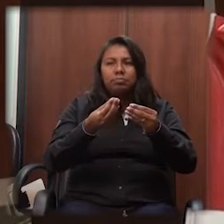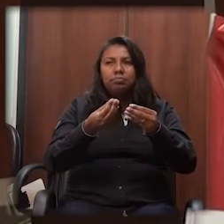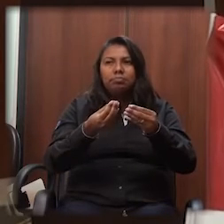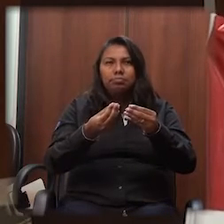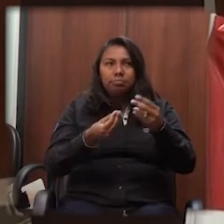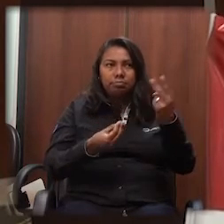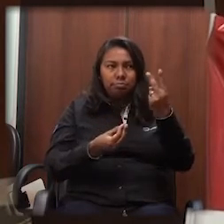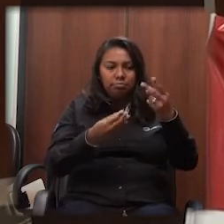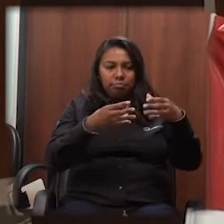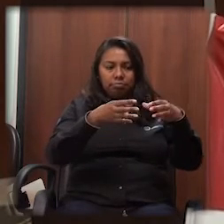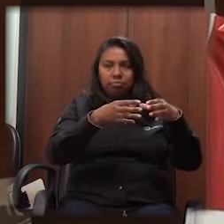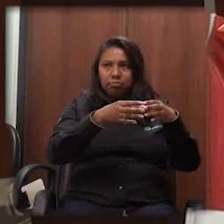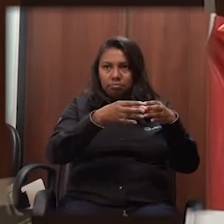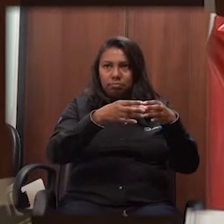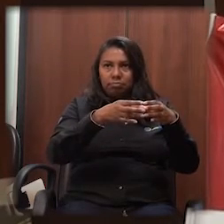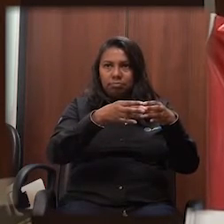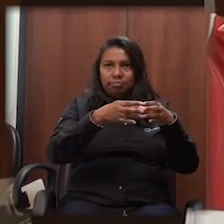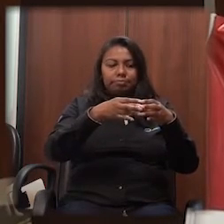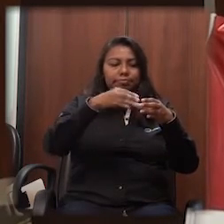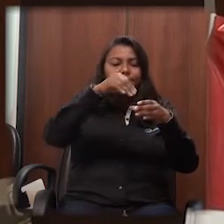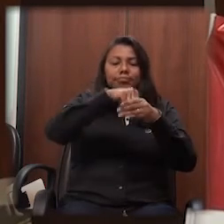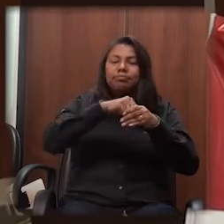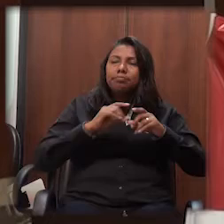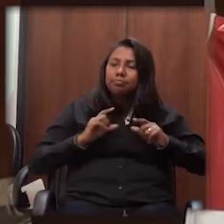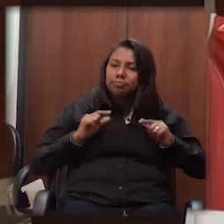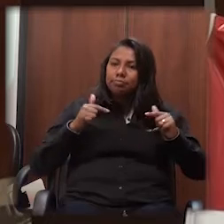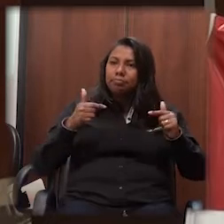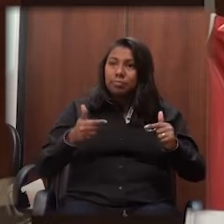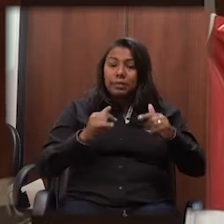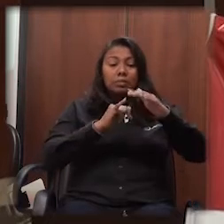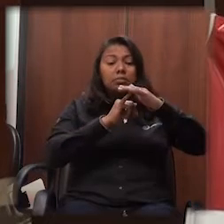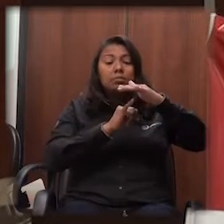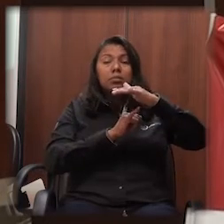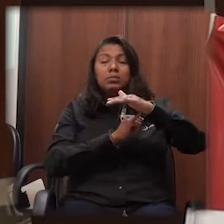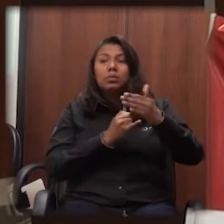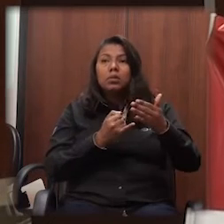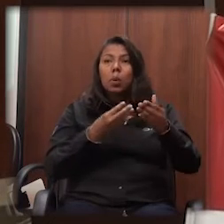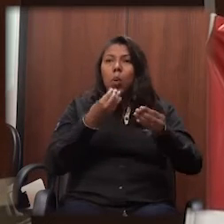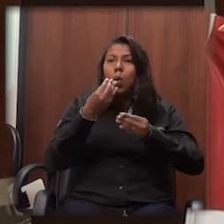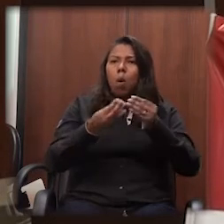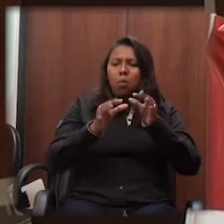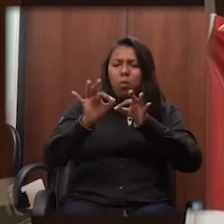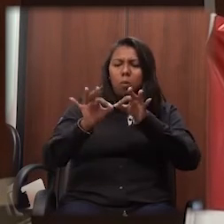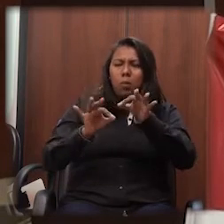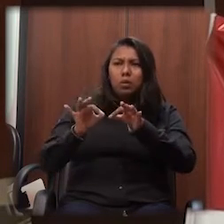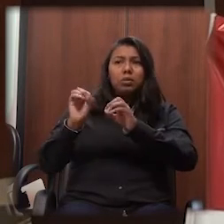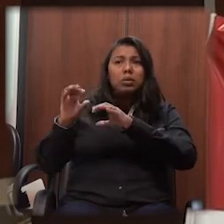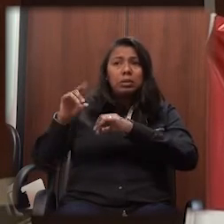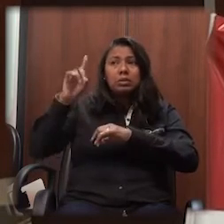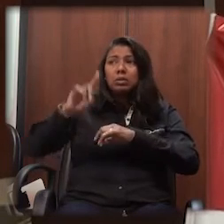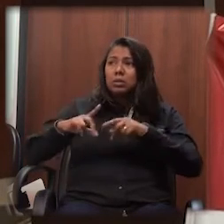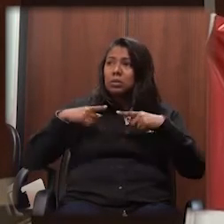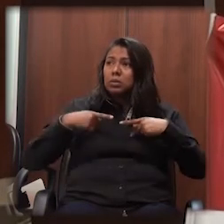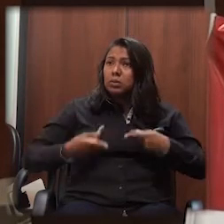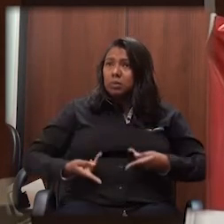A segunda eram as ações internas. Como que essas instituições lidavam com o plano de educação em direitos humanos no âmbito